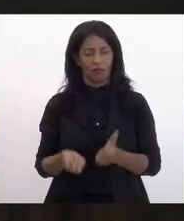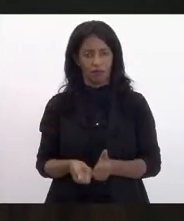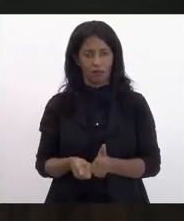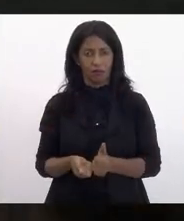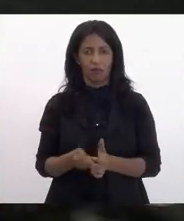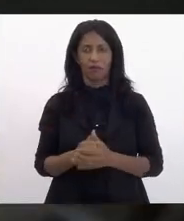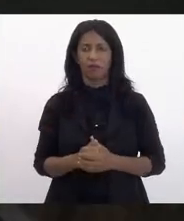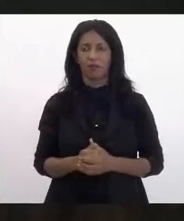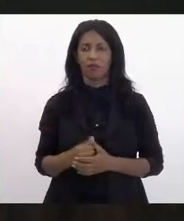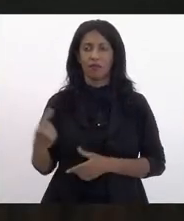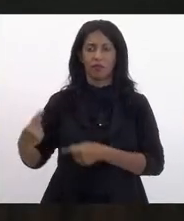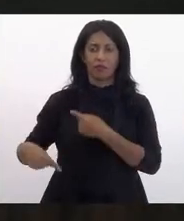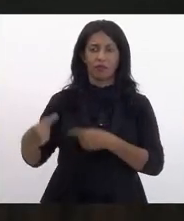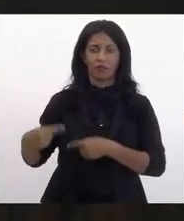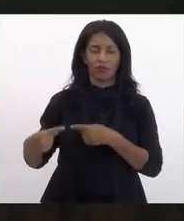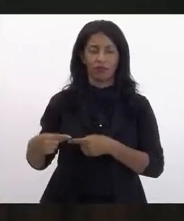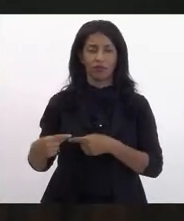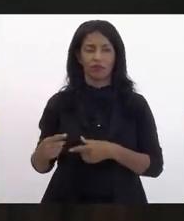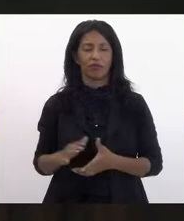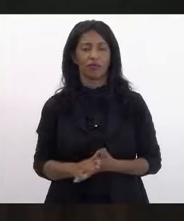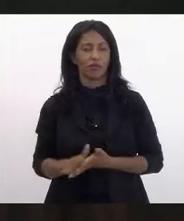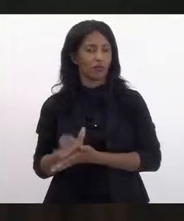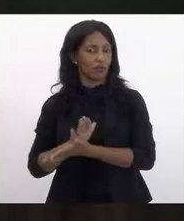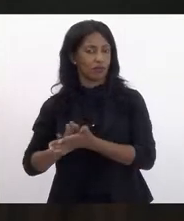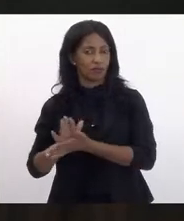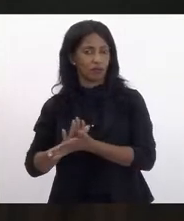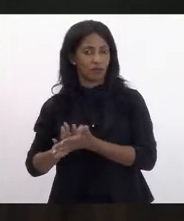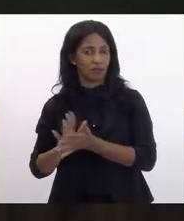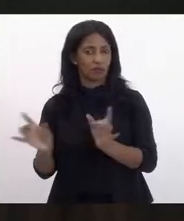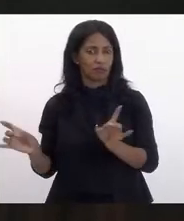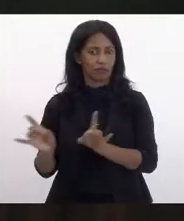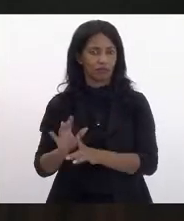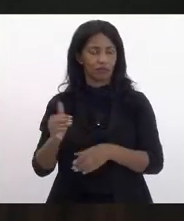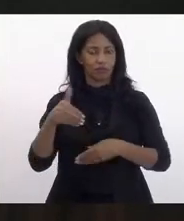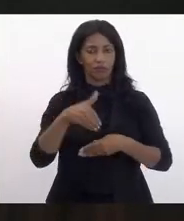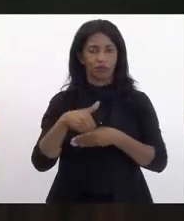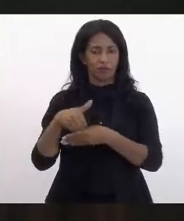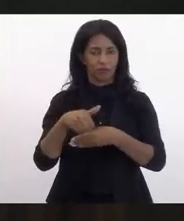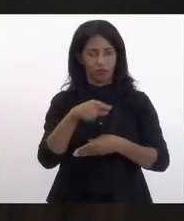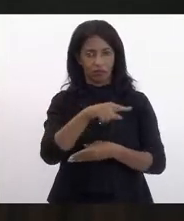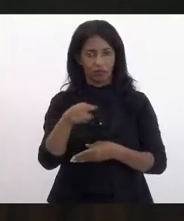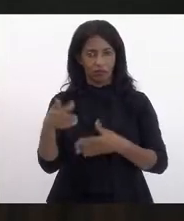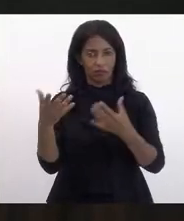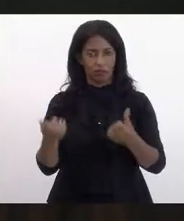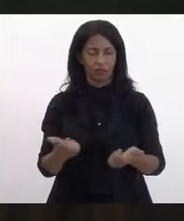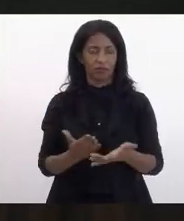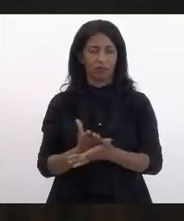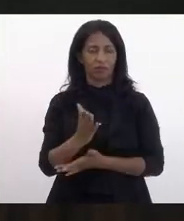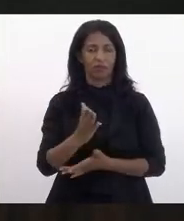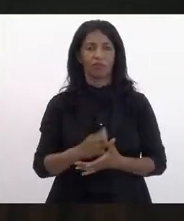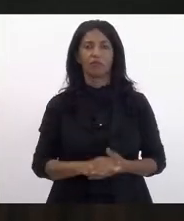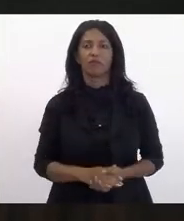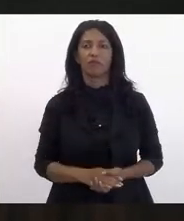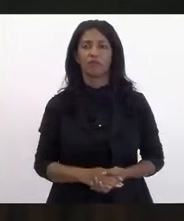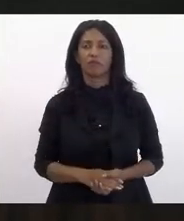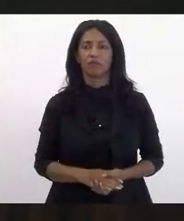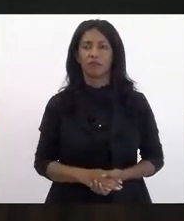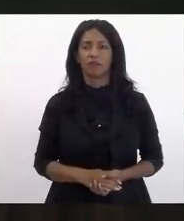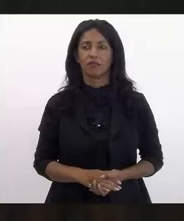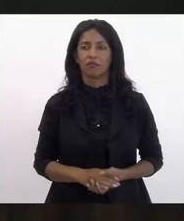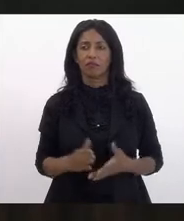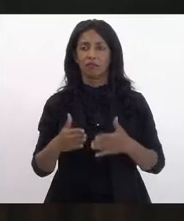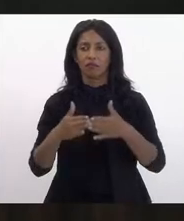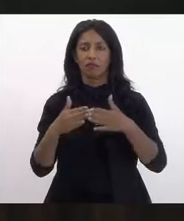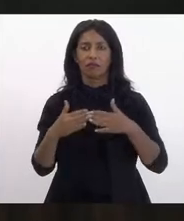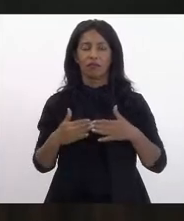Fernandes. Em discussão, não havendo que querer discutir, encerrada a discussão e votação. Senhores que aprovam, permaneçam como estão. Aprovado.